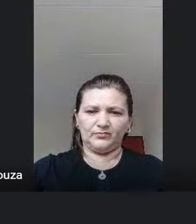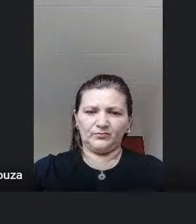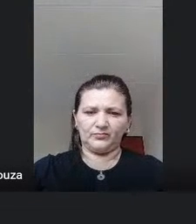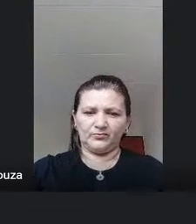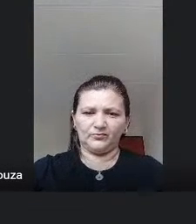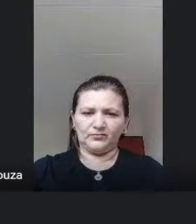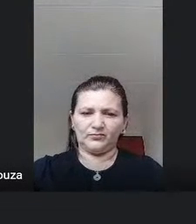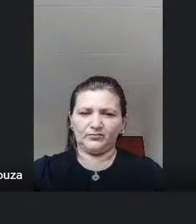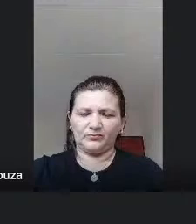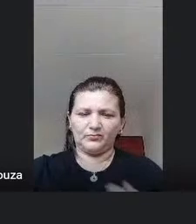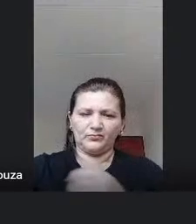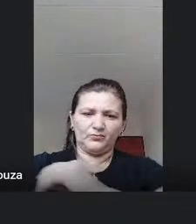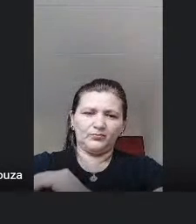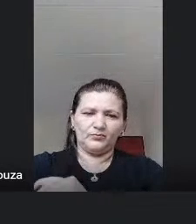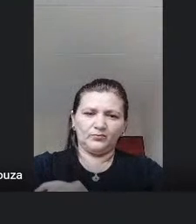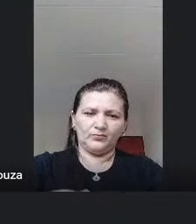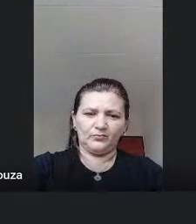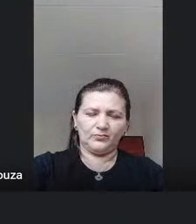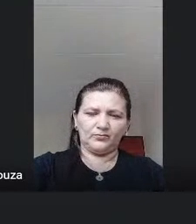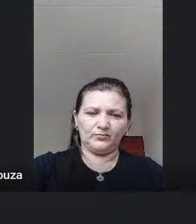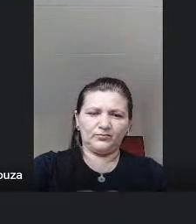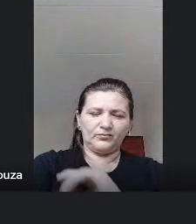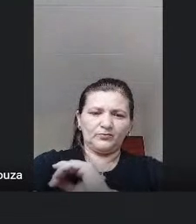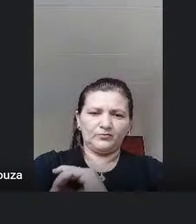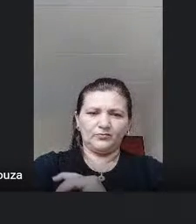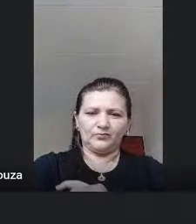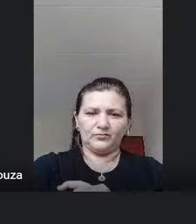Está bem lenta.